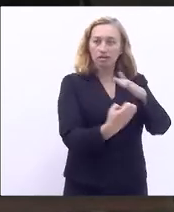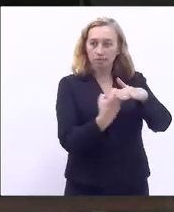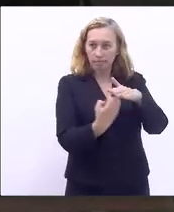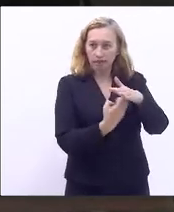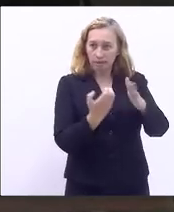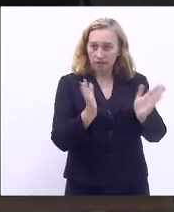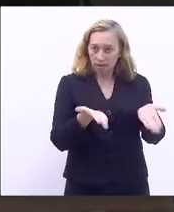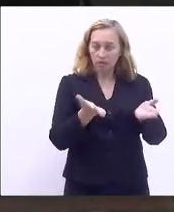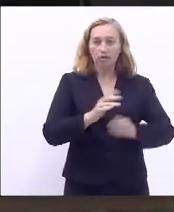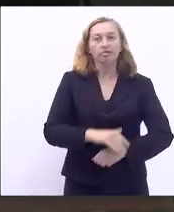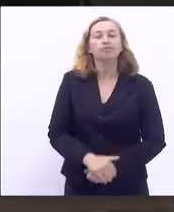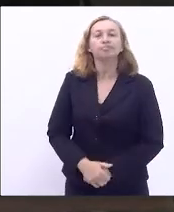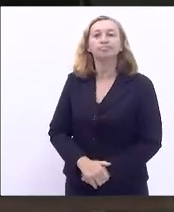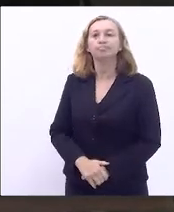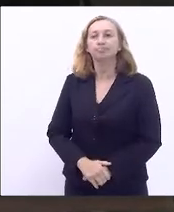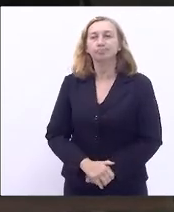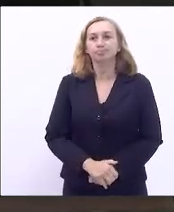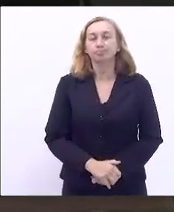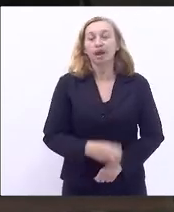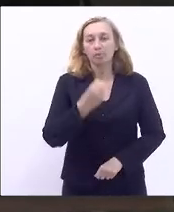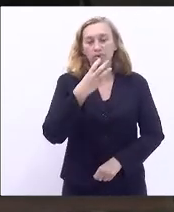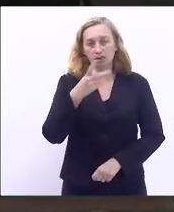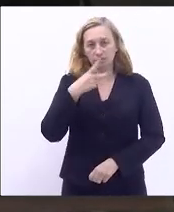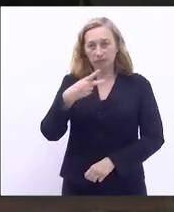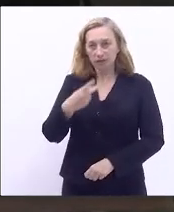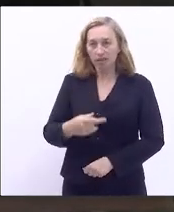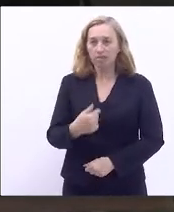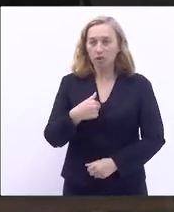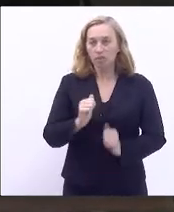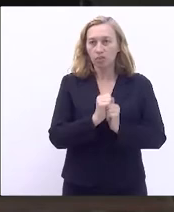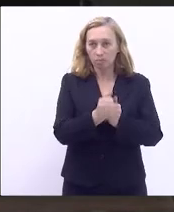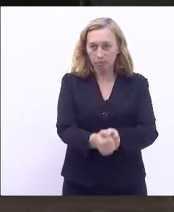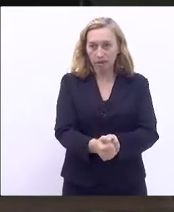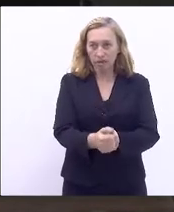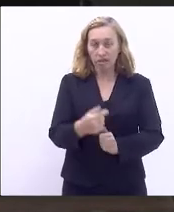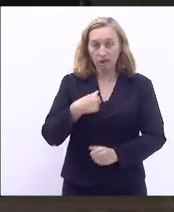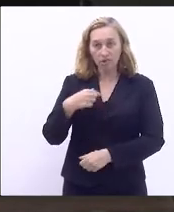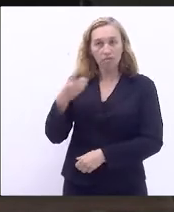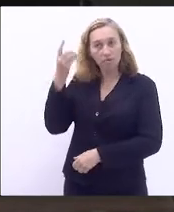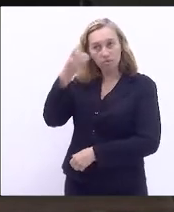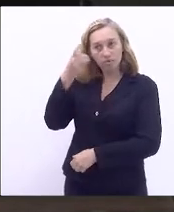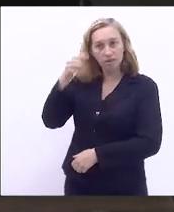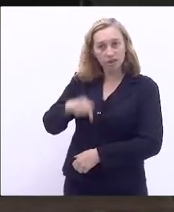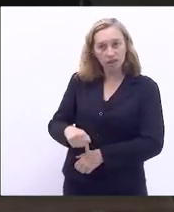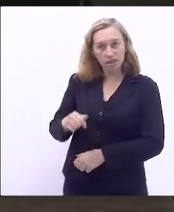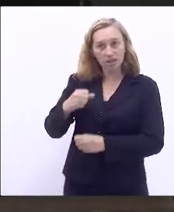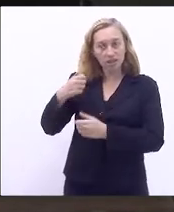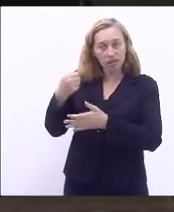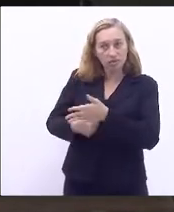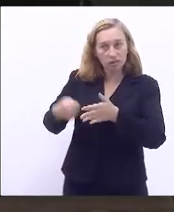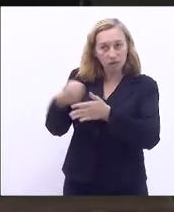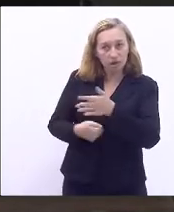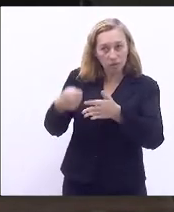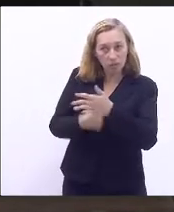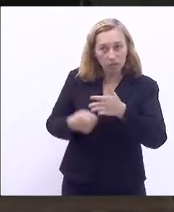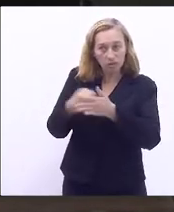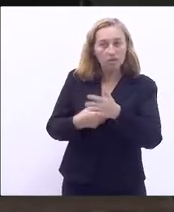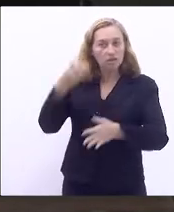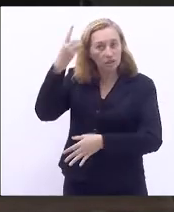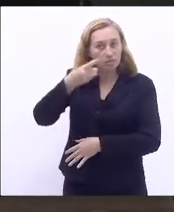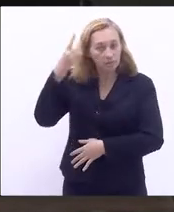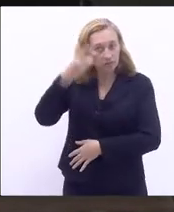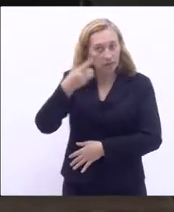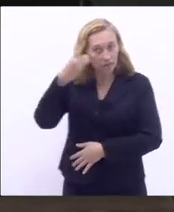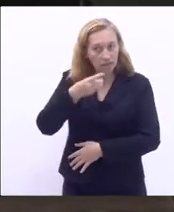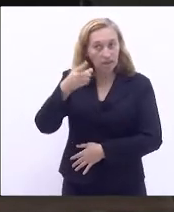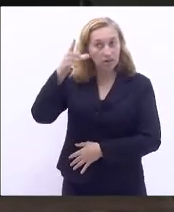agora Térneo. É bom que se diga, eu acompanhei, eu era deputado aqui, toda a luta da deputada Lucinha em relação à chuva de prata,